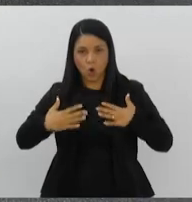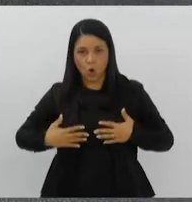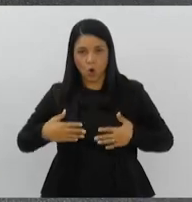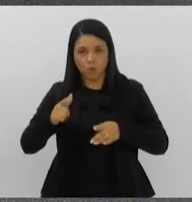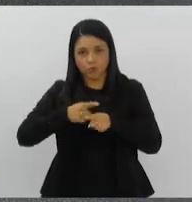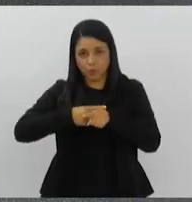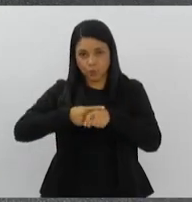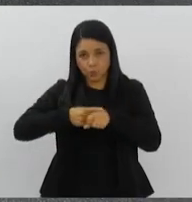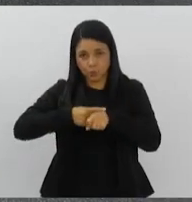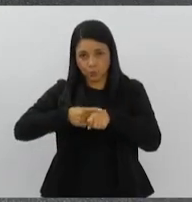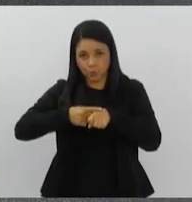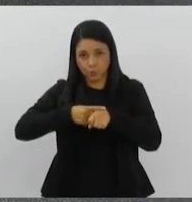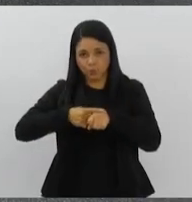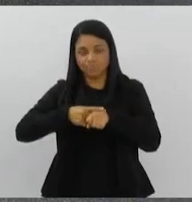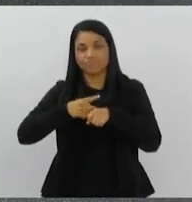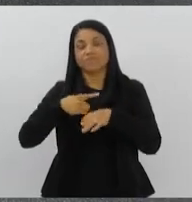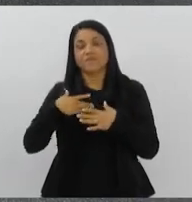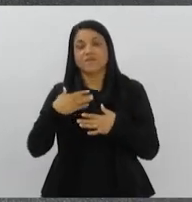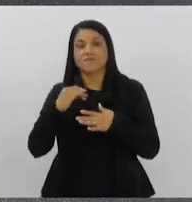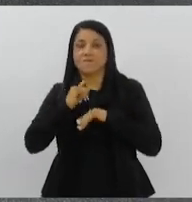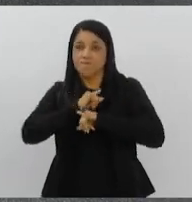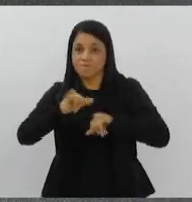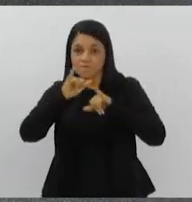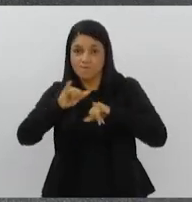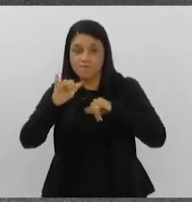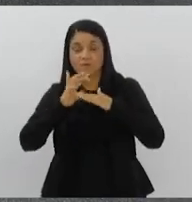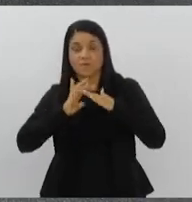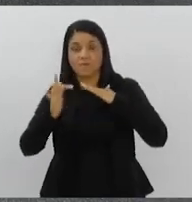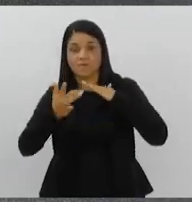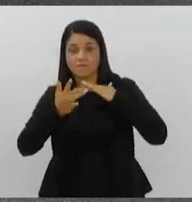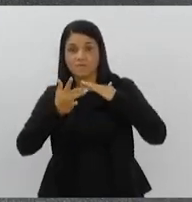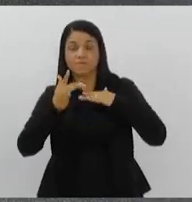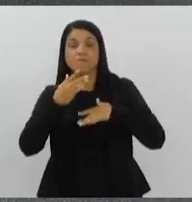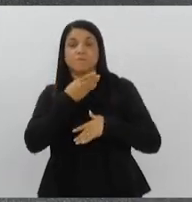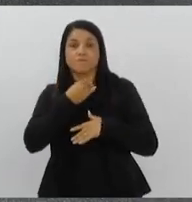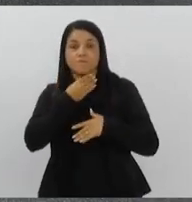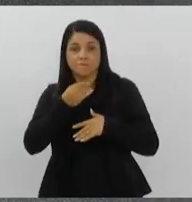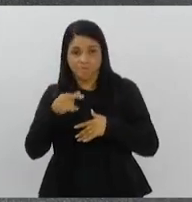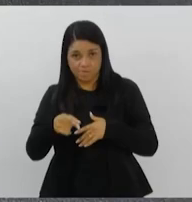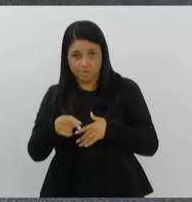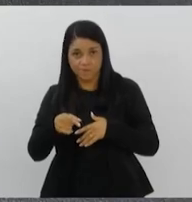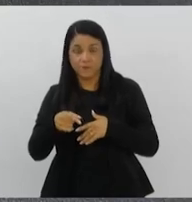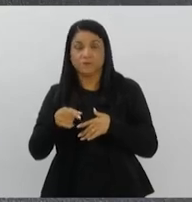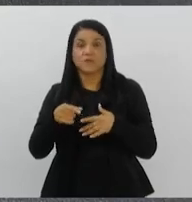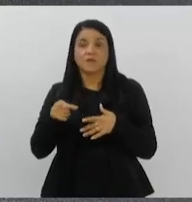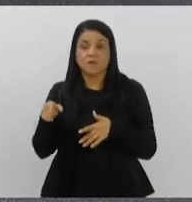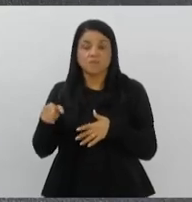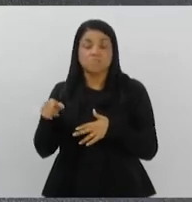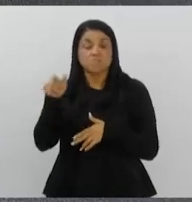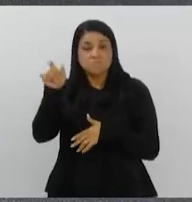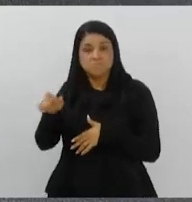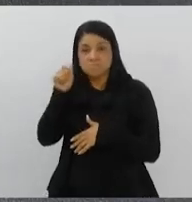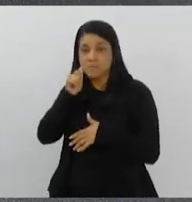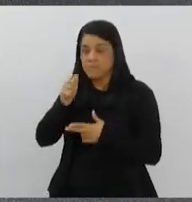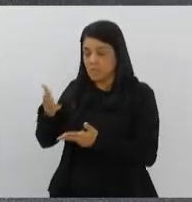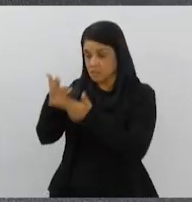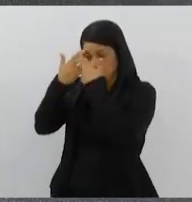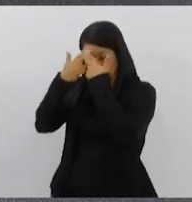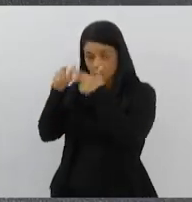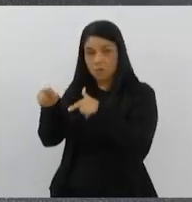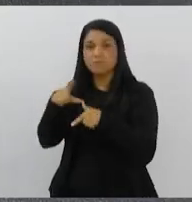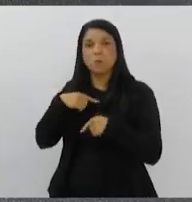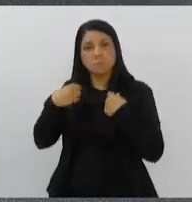E isso causou um grande trauma na menina. Então, eu acho que é fundamental essa educação para os